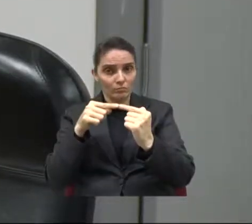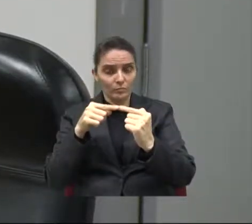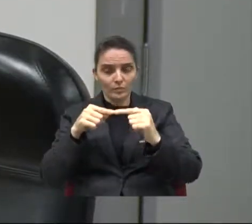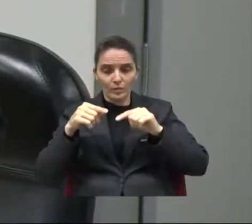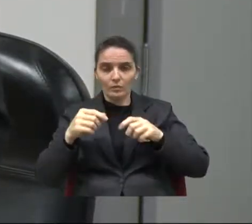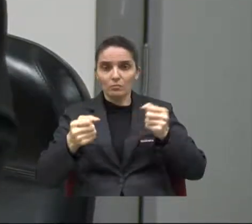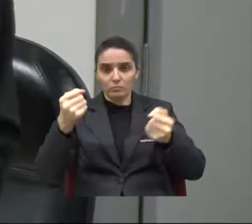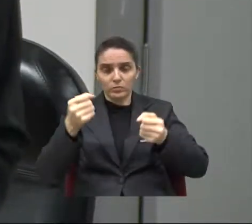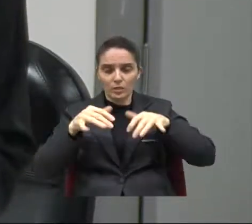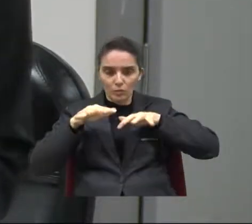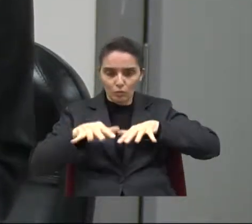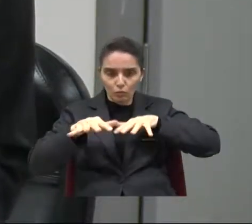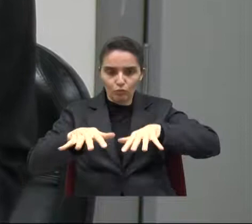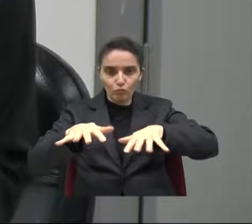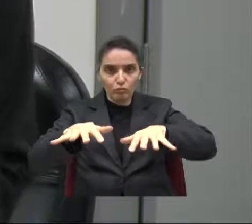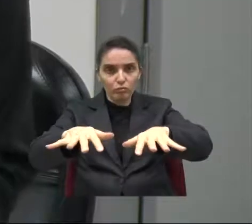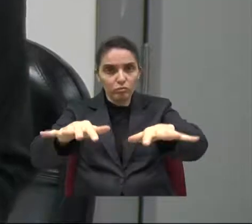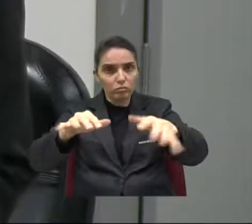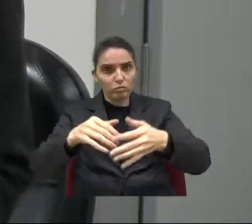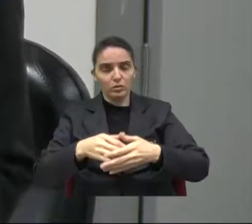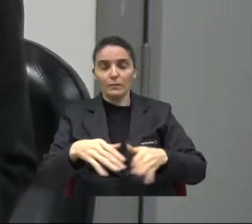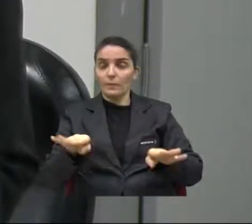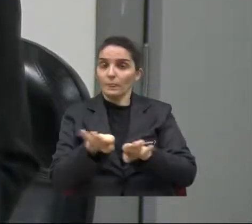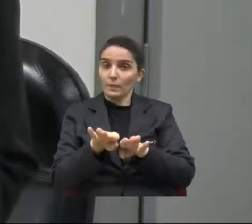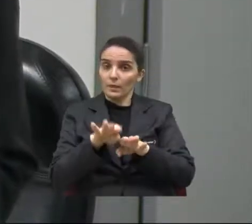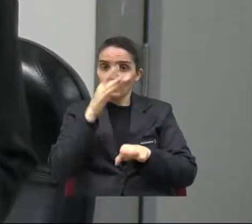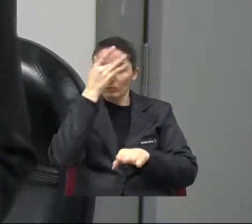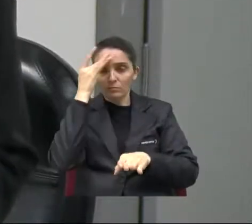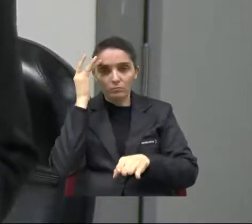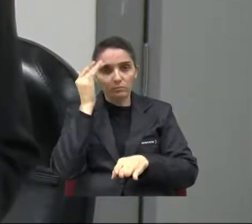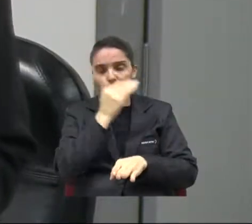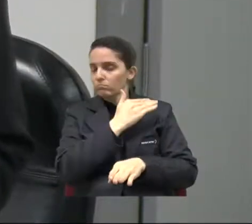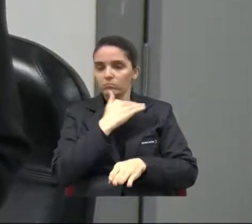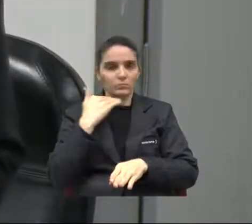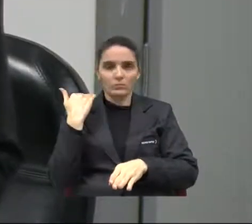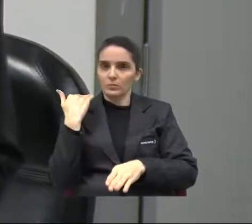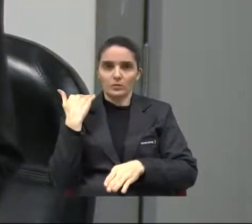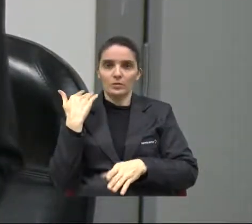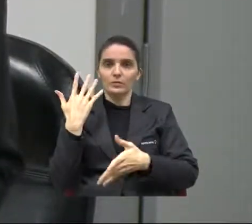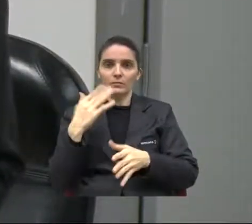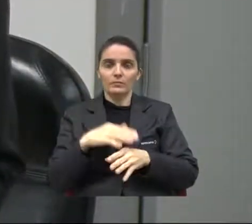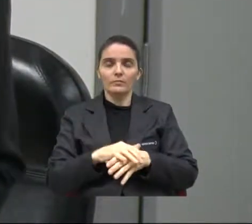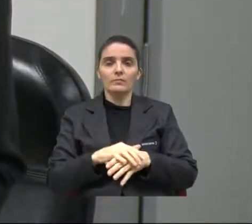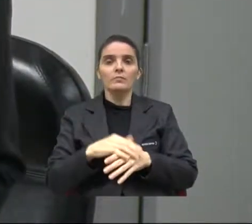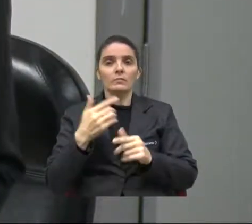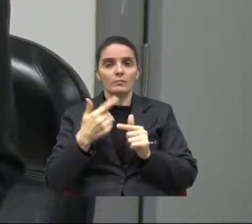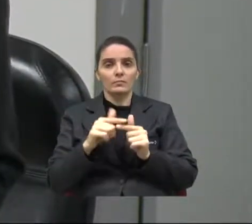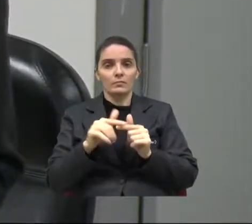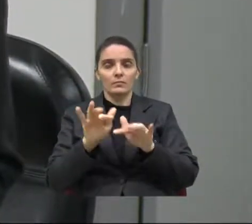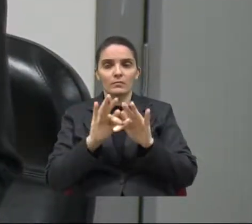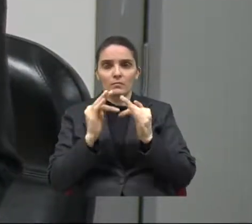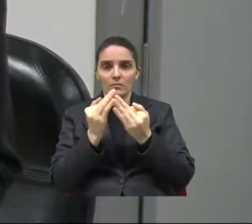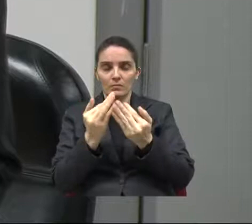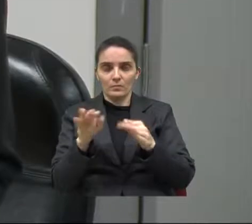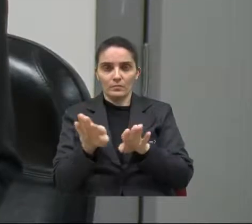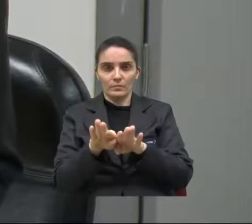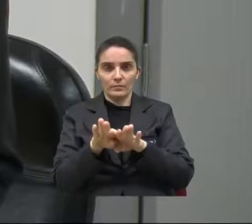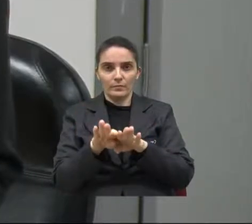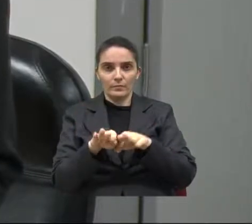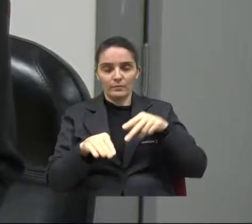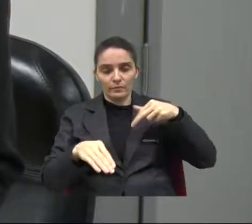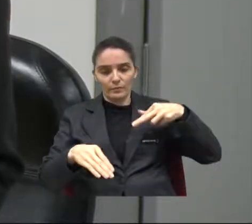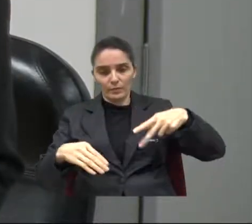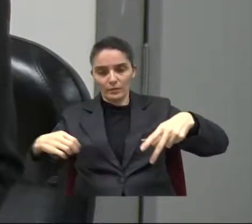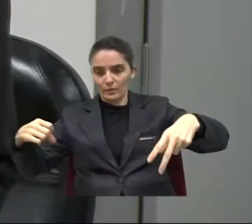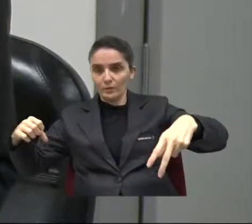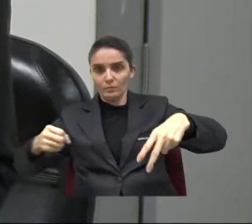fluidez e reduzir o número de vítimas. Além do drama familiar, a incidência elevada de pessoas feridas